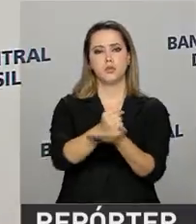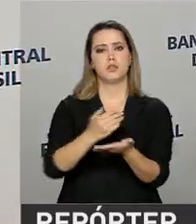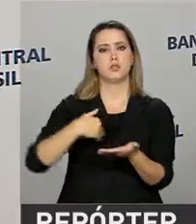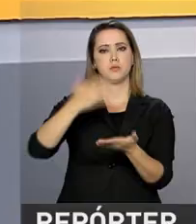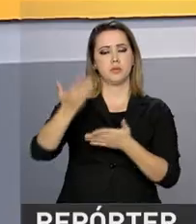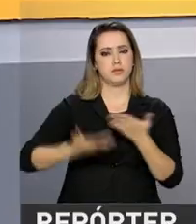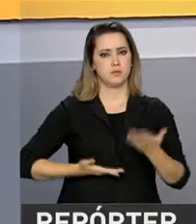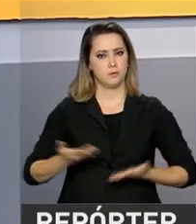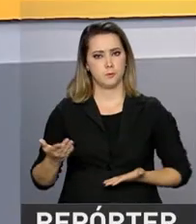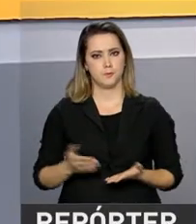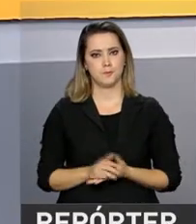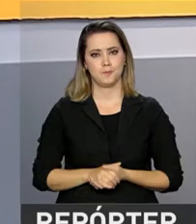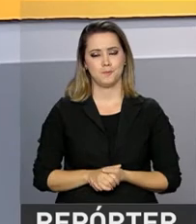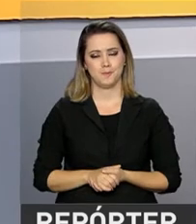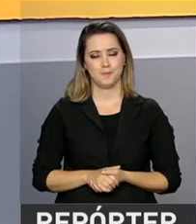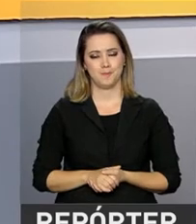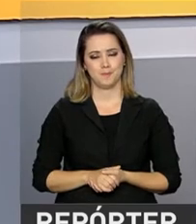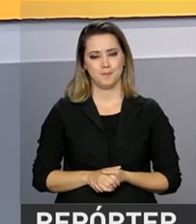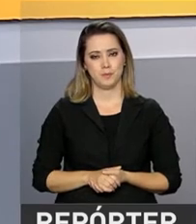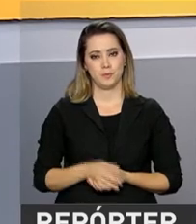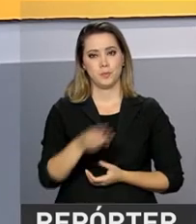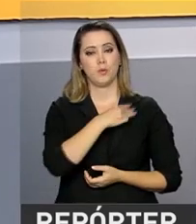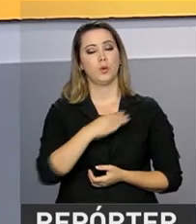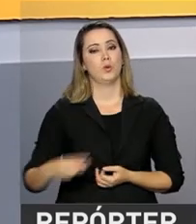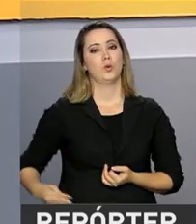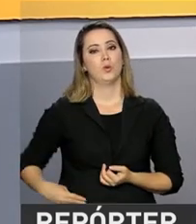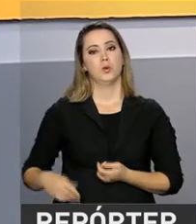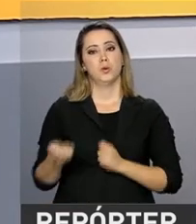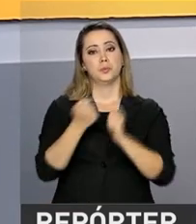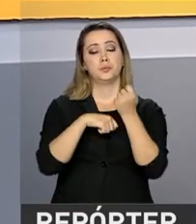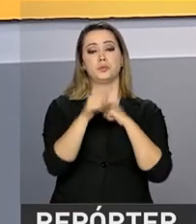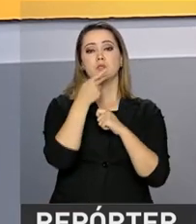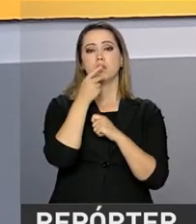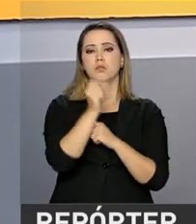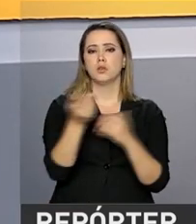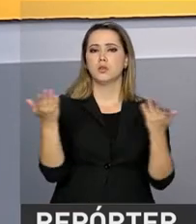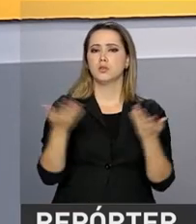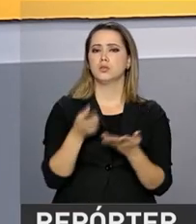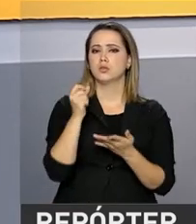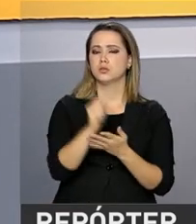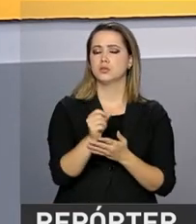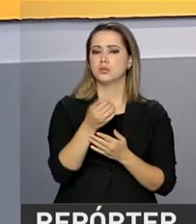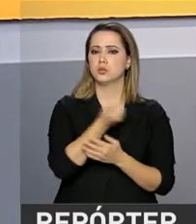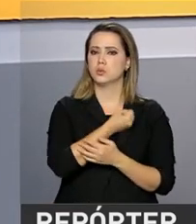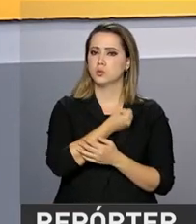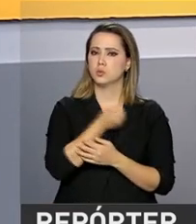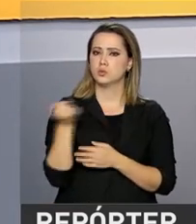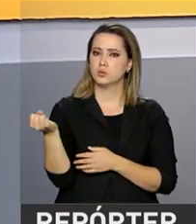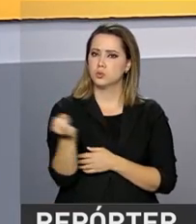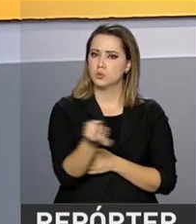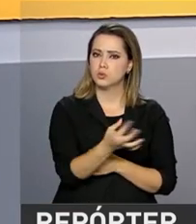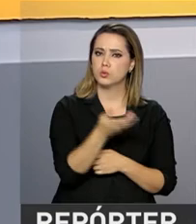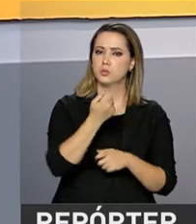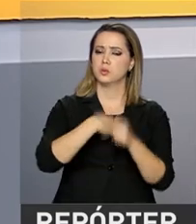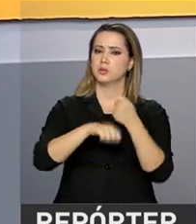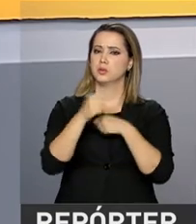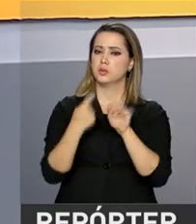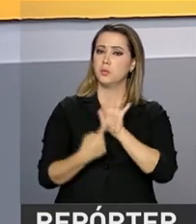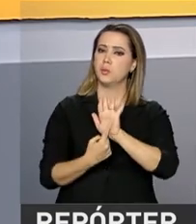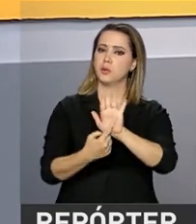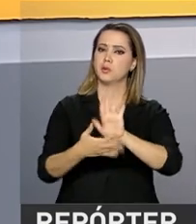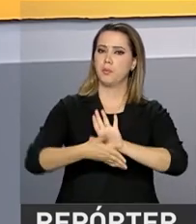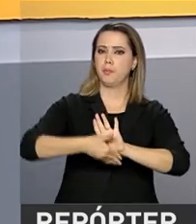clientes o ministro da fazenda henrique meirelles disse hoje que os indicadores econômicos mostram recuperação